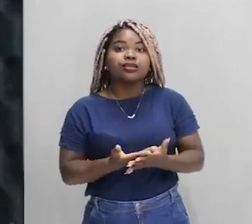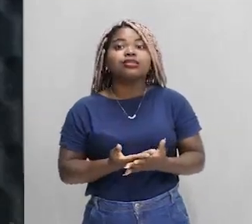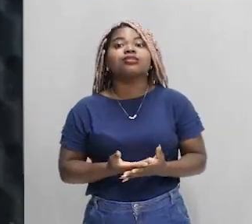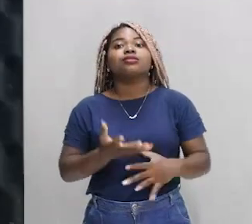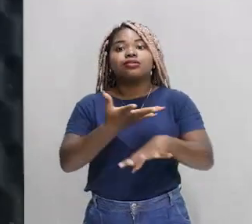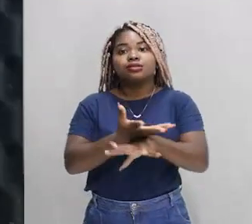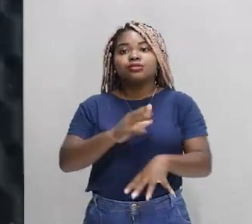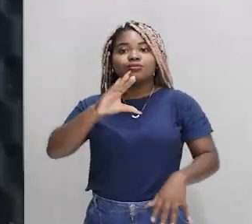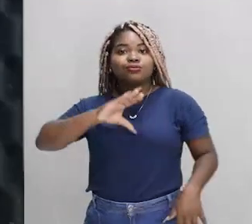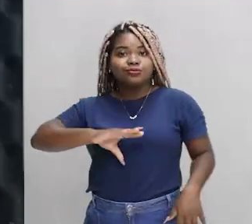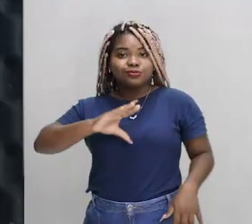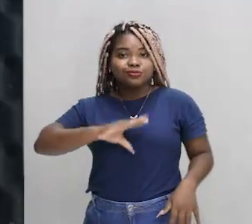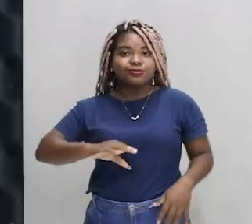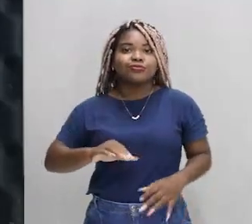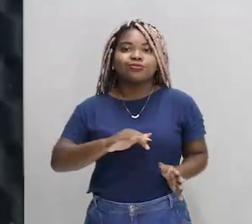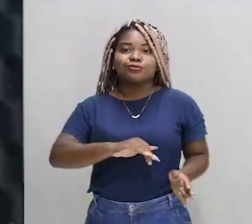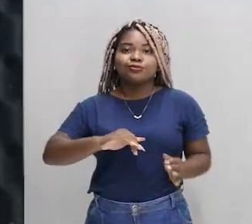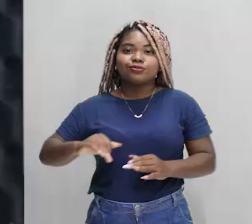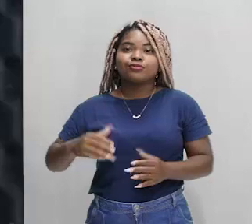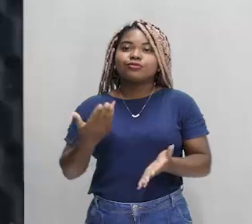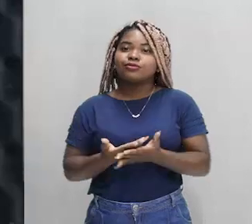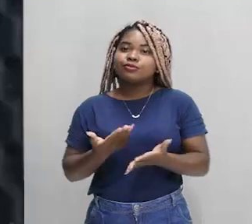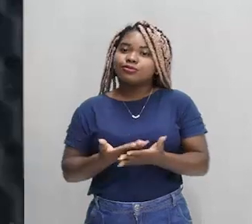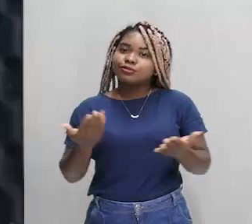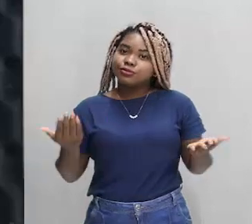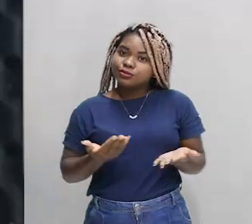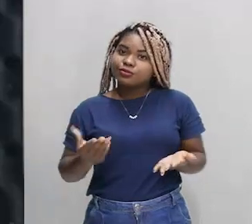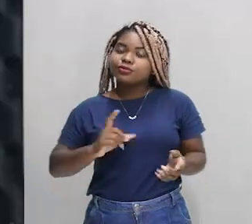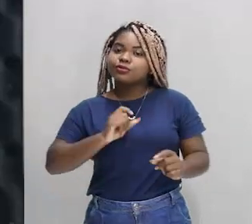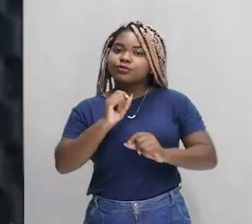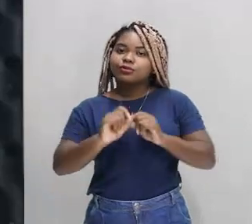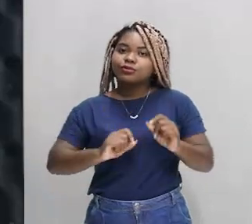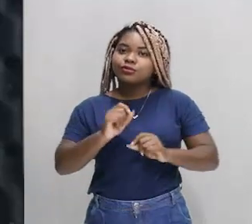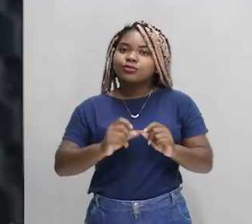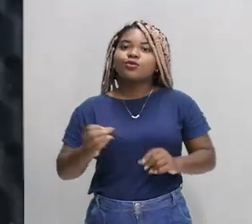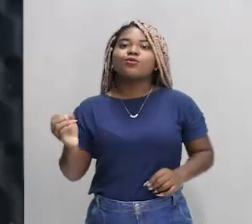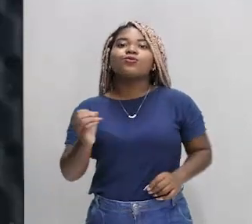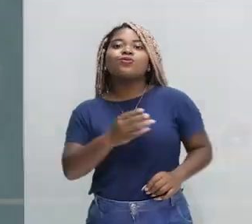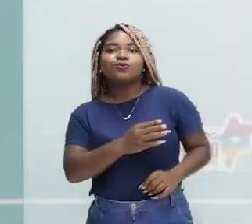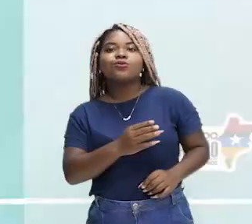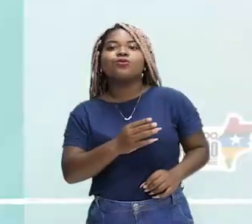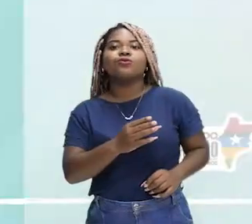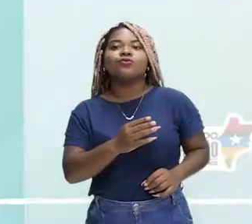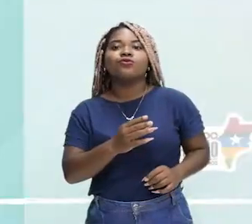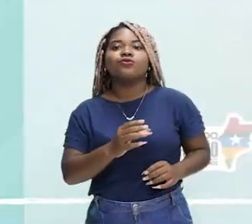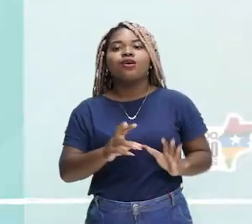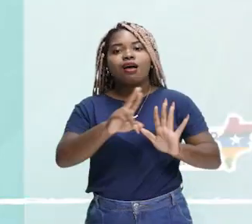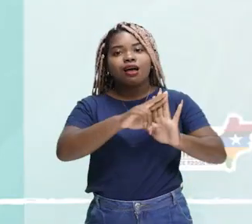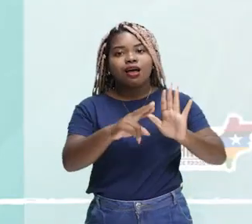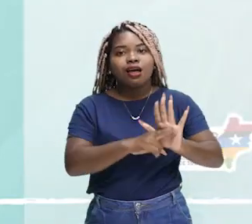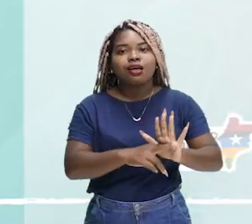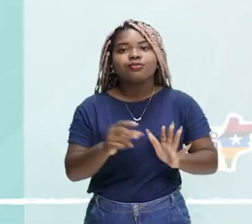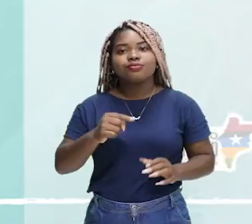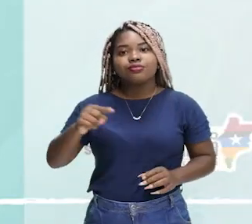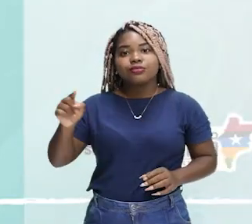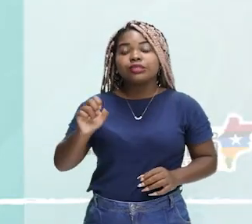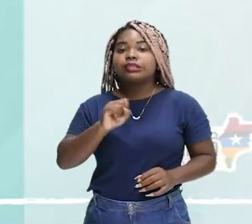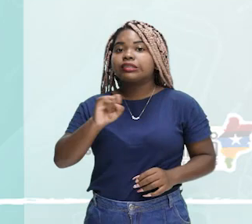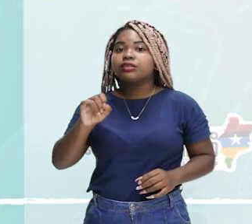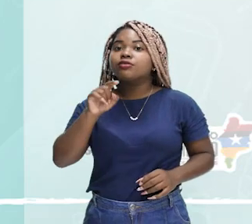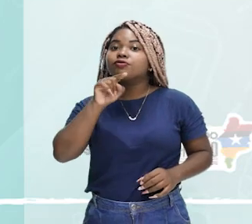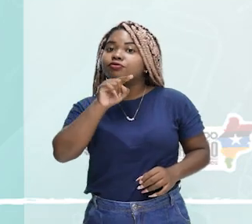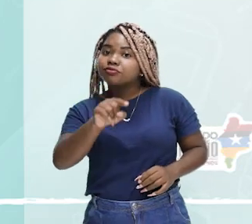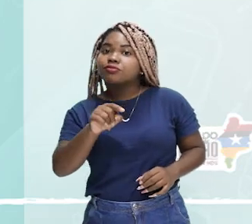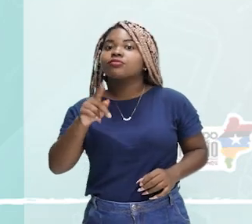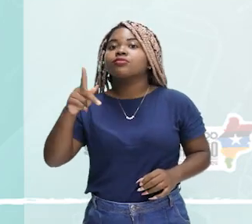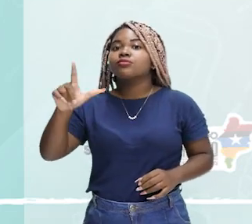portuguesa. Na aula de hoje vamos ver um pouquinho sobre o novo acordo ortográfico. Se você acessar a nossa plataforma, vocês verão que nós já temos